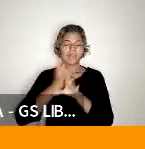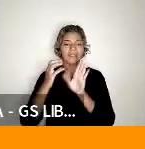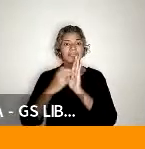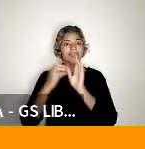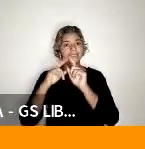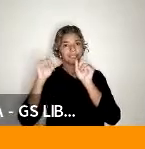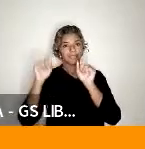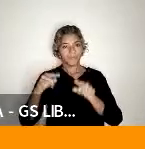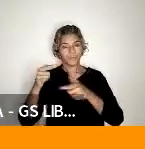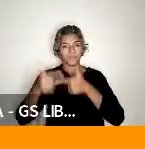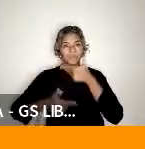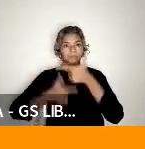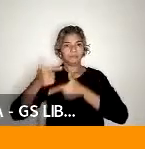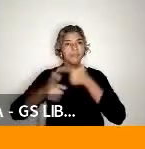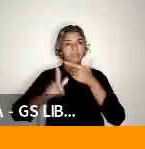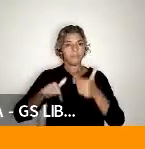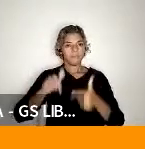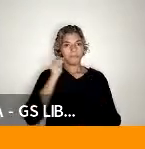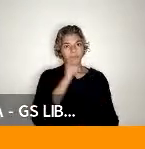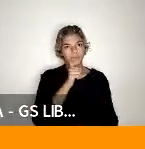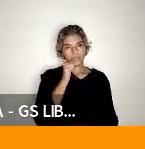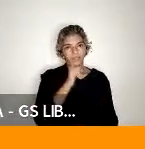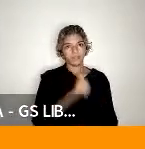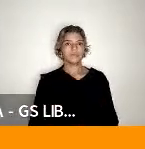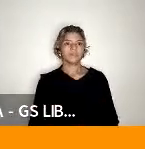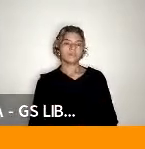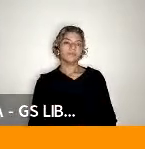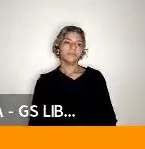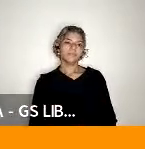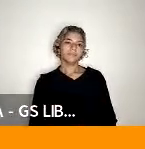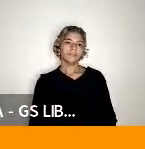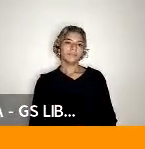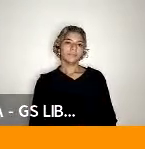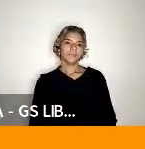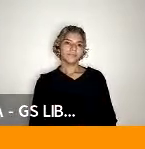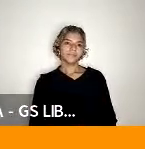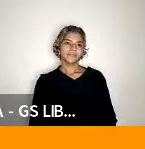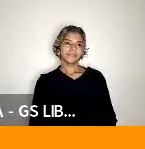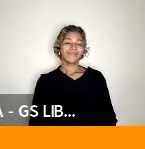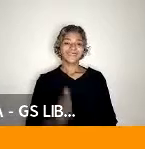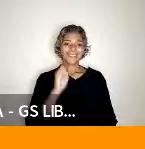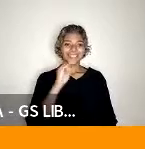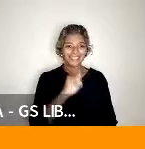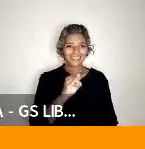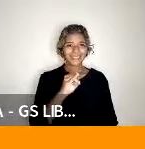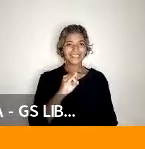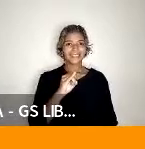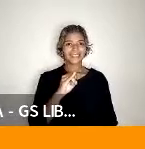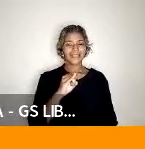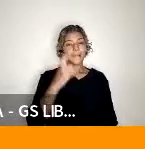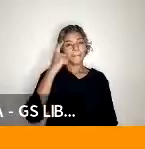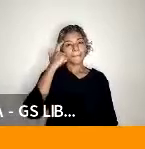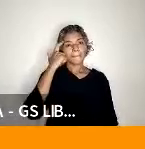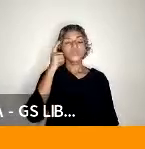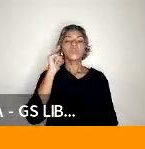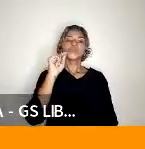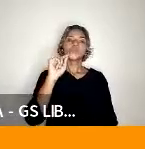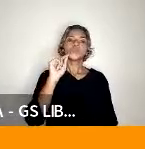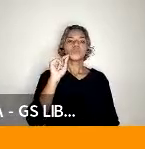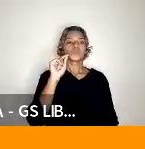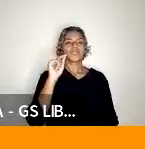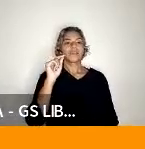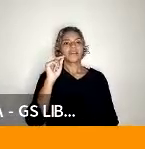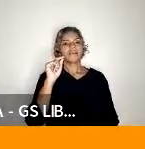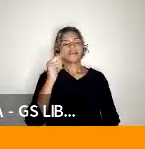trabalhadores e servidores, é formado por mulheres, né, na Fiocruz. E quando a gente pensa na perspectiva do quesito raça-cor, a gente tem